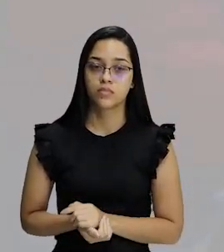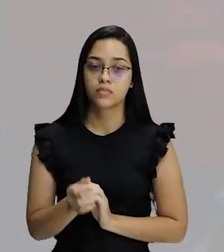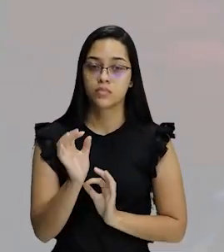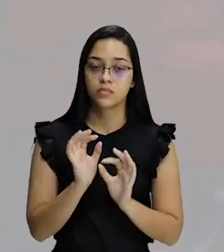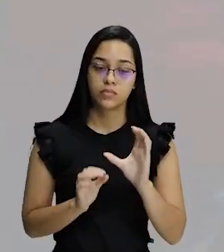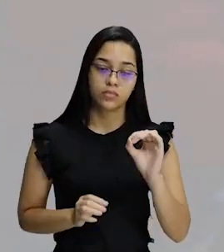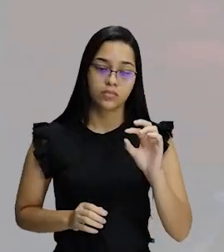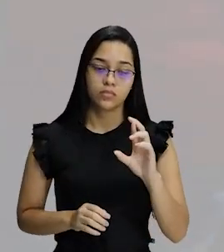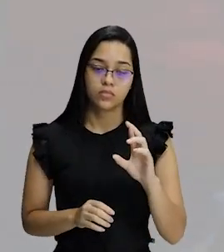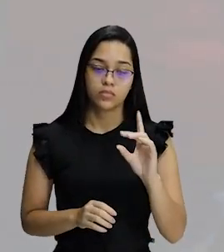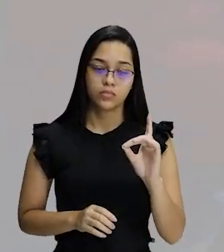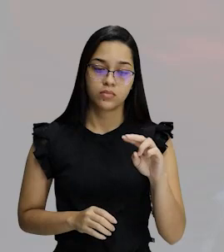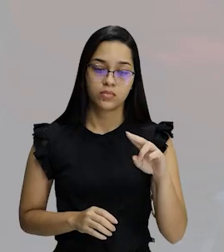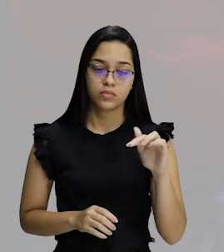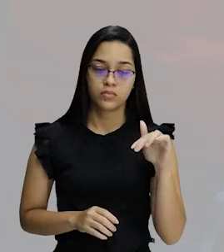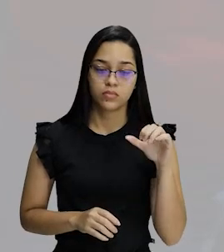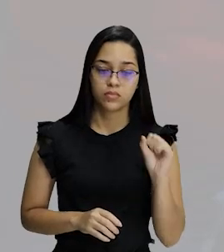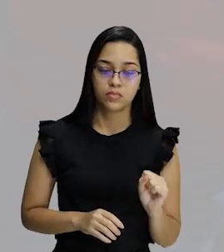coordenadas